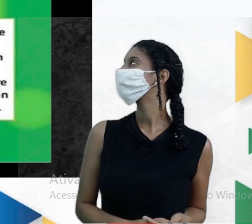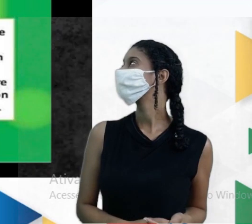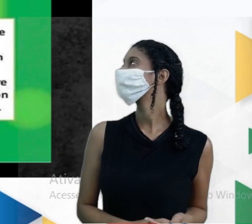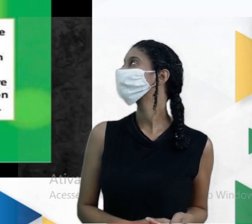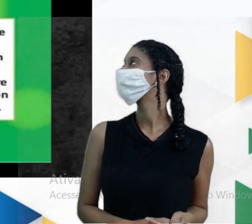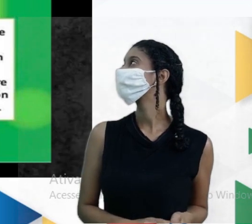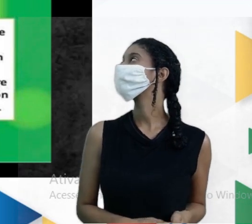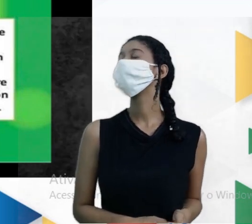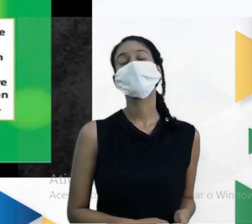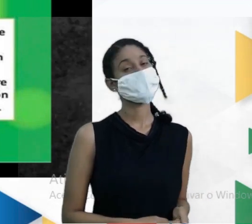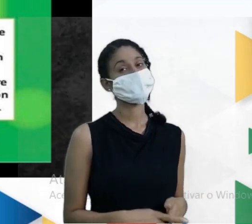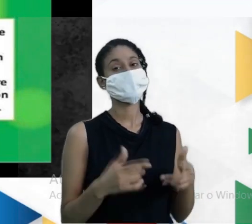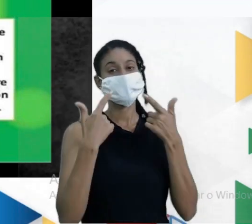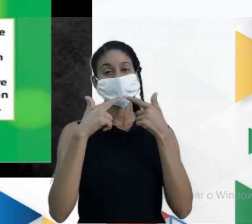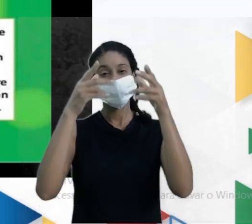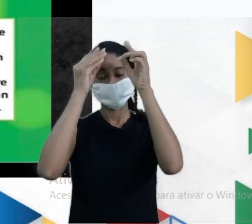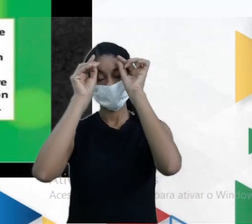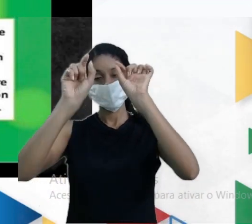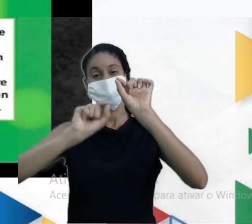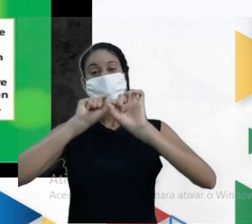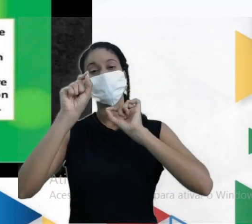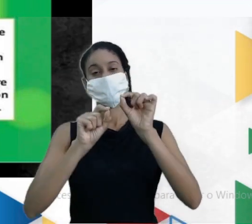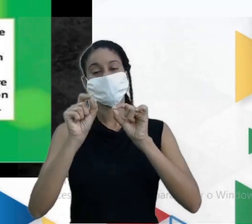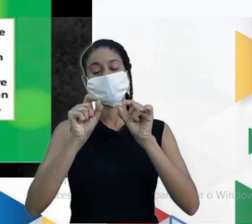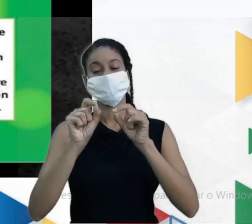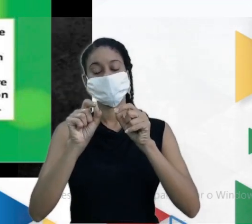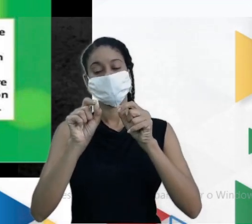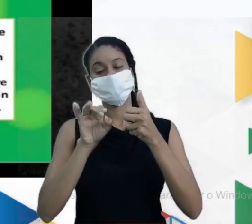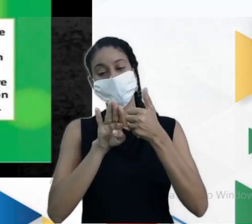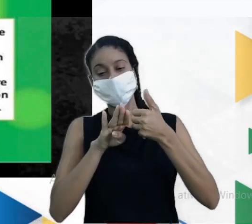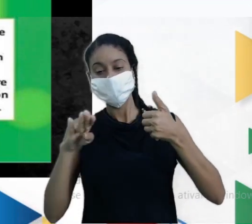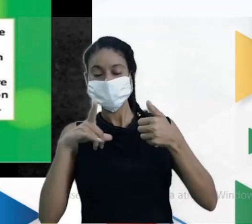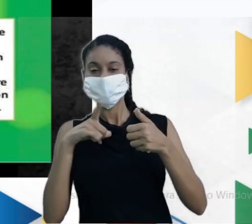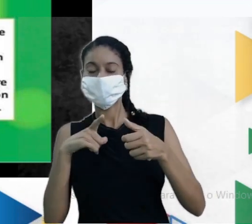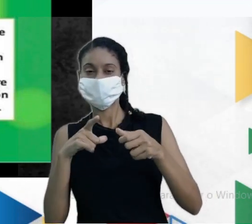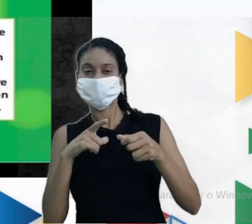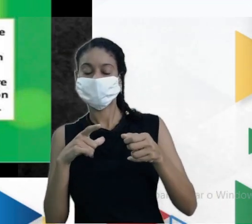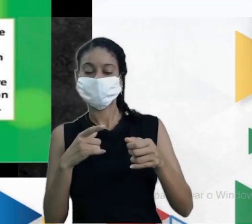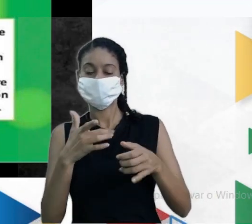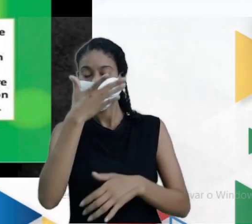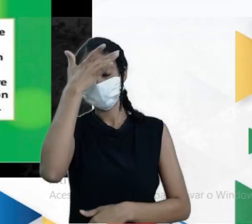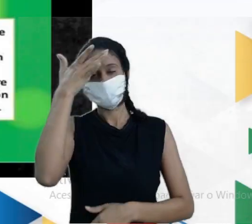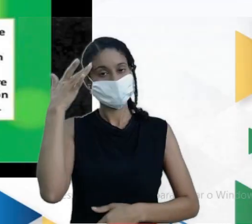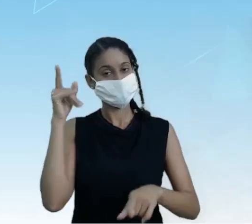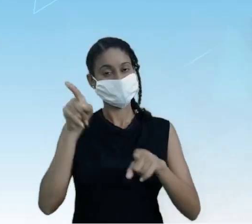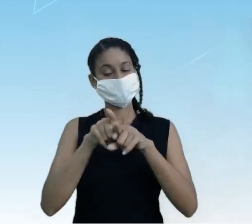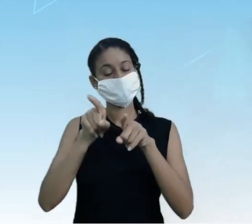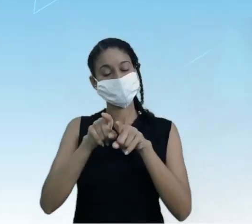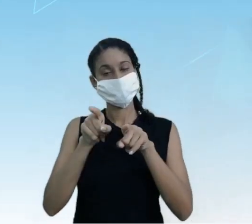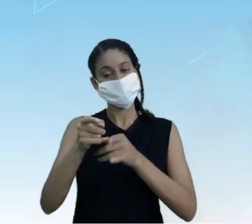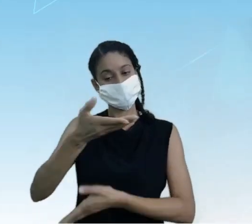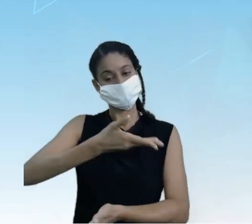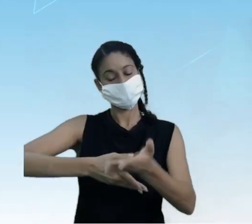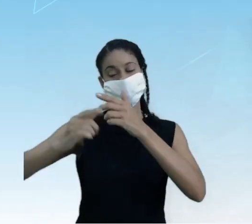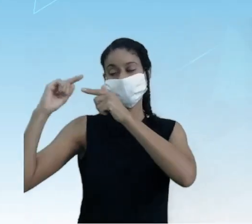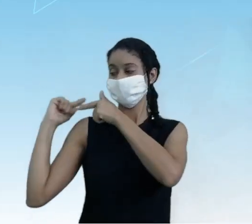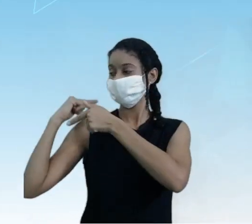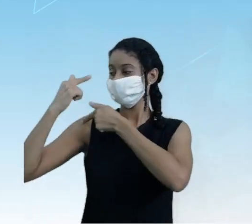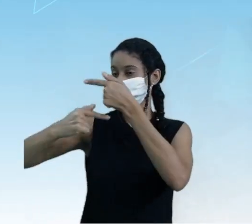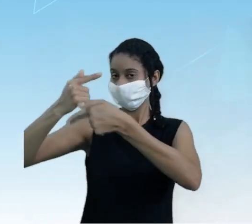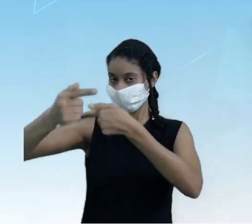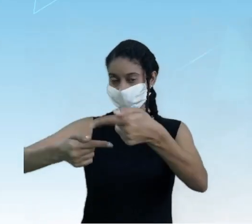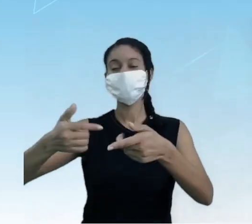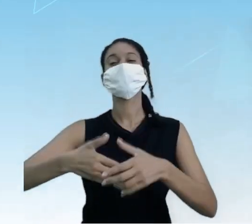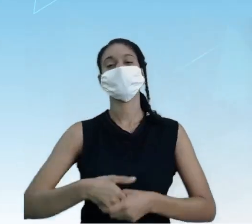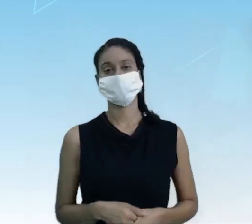generation. Então, a linguagem é um ponto médio entre os indivíduos que transmitem também de geração em